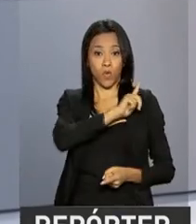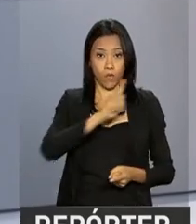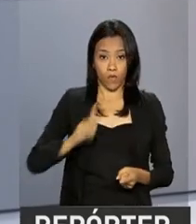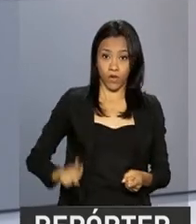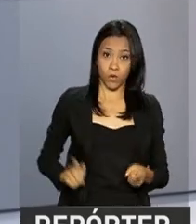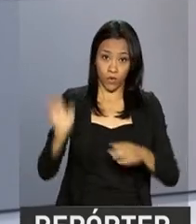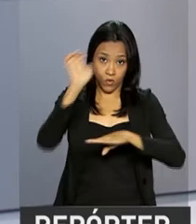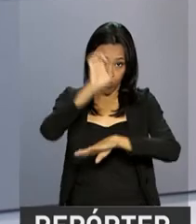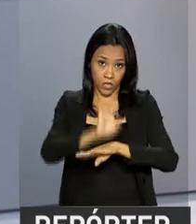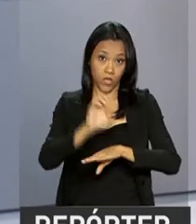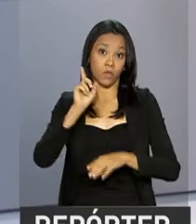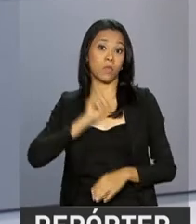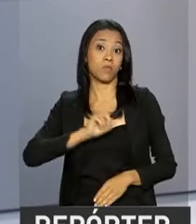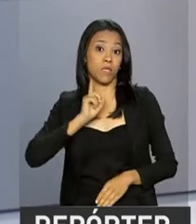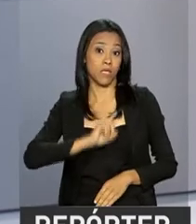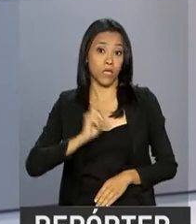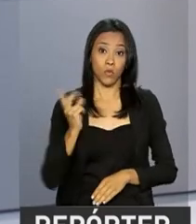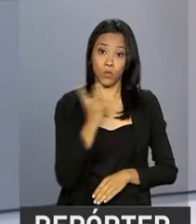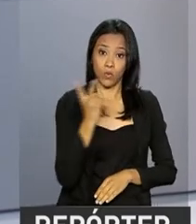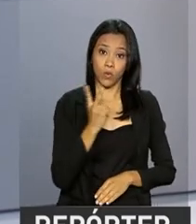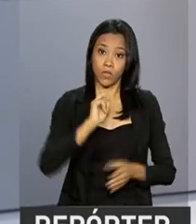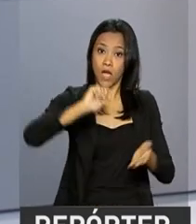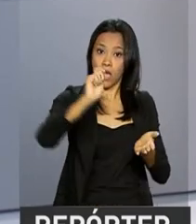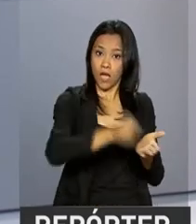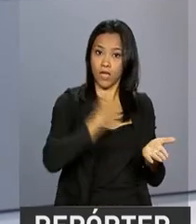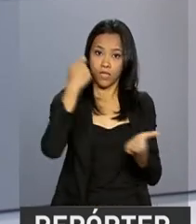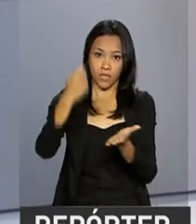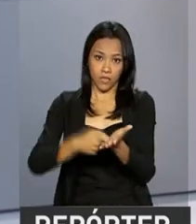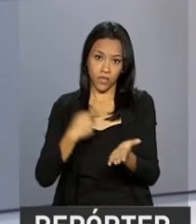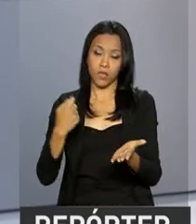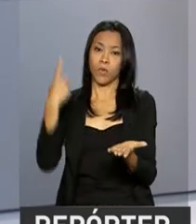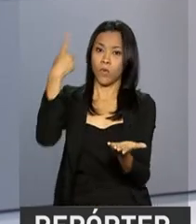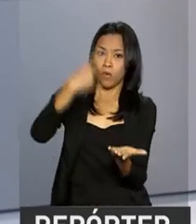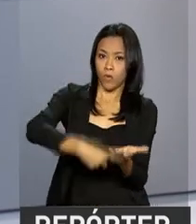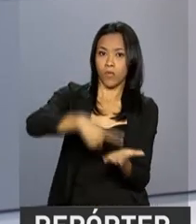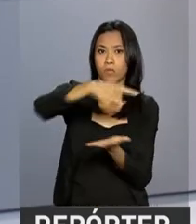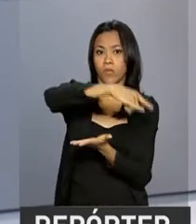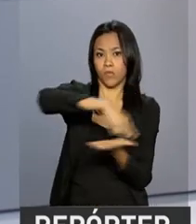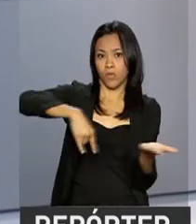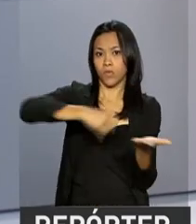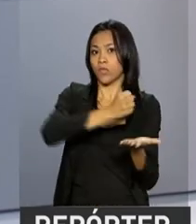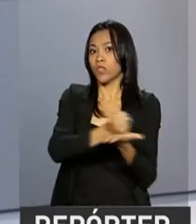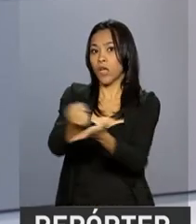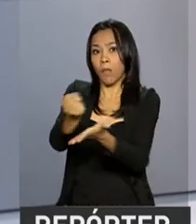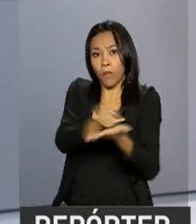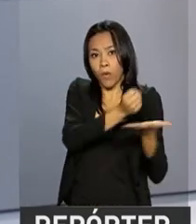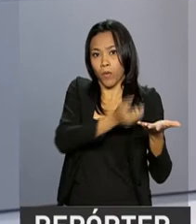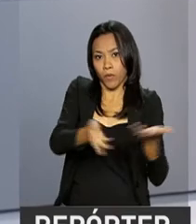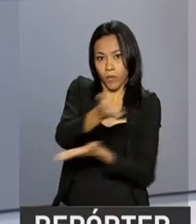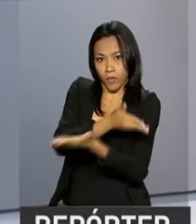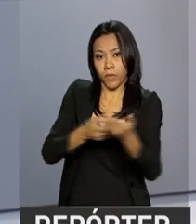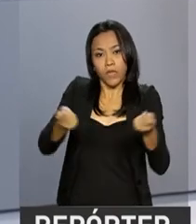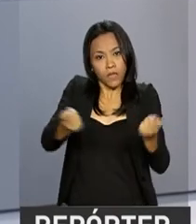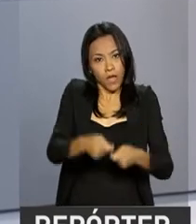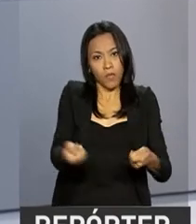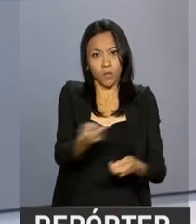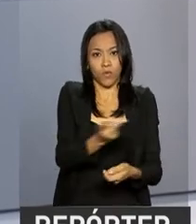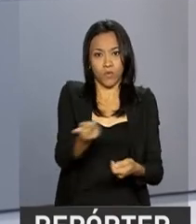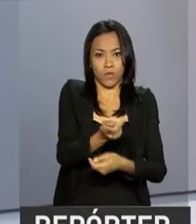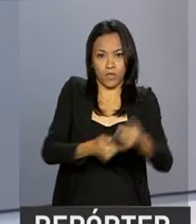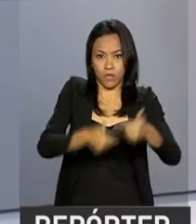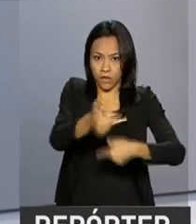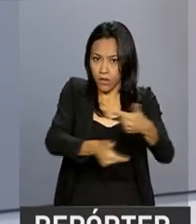gerais fernando pimentel assinou hoje acordo de cooperação com a medida será possível realizar operações conjuntas e